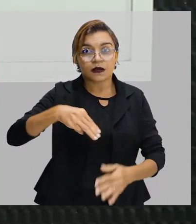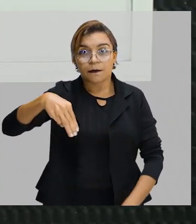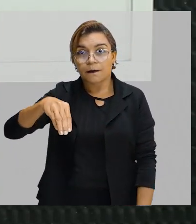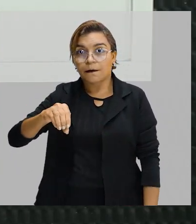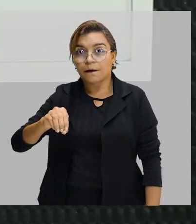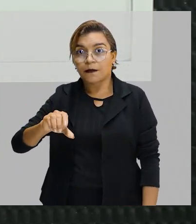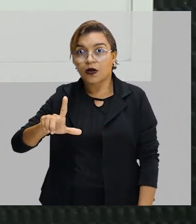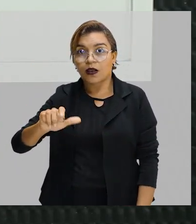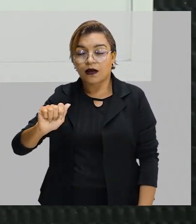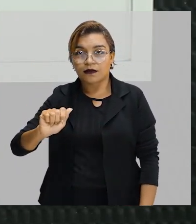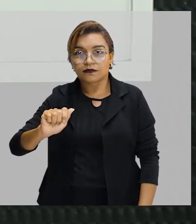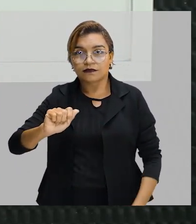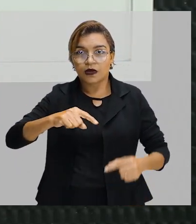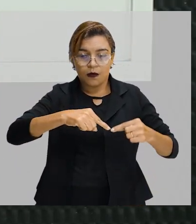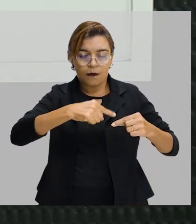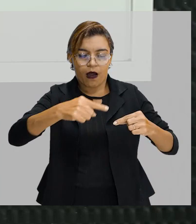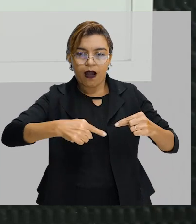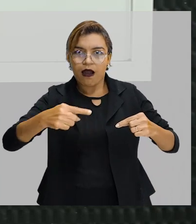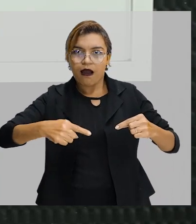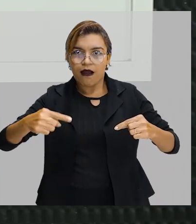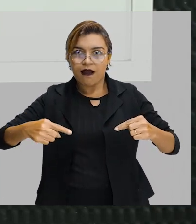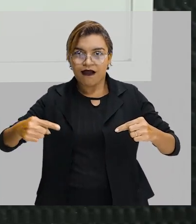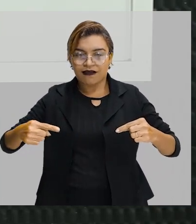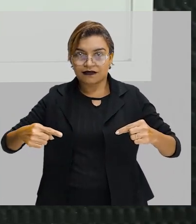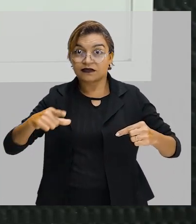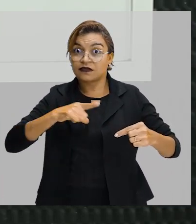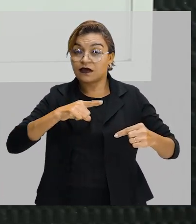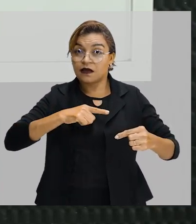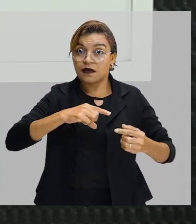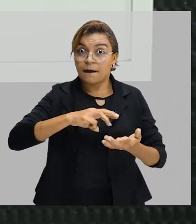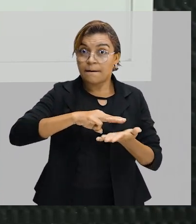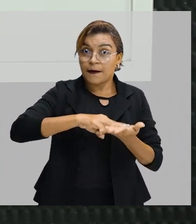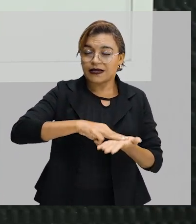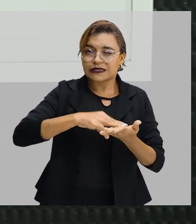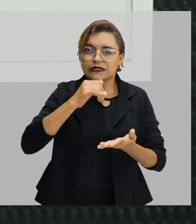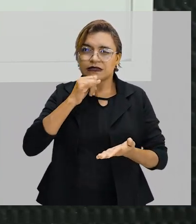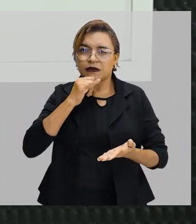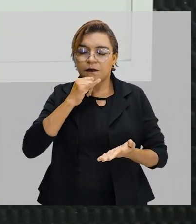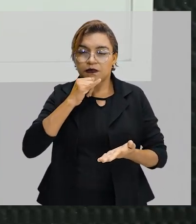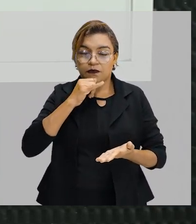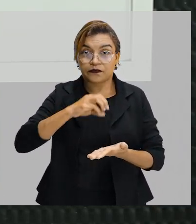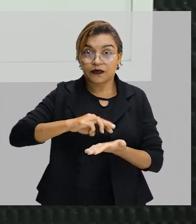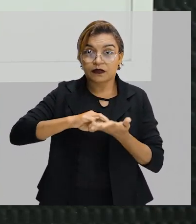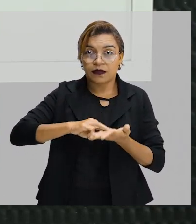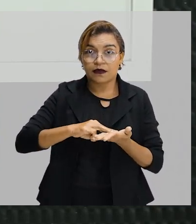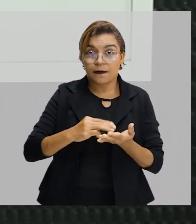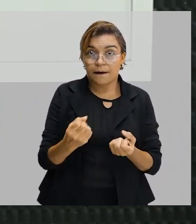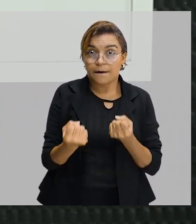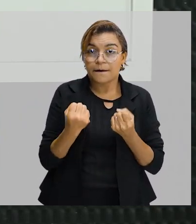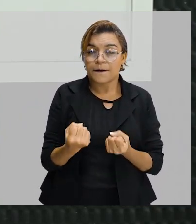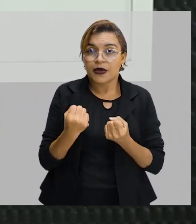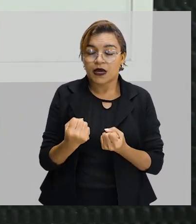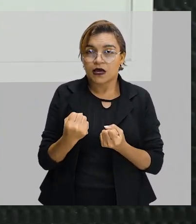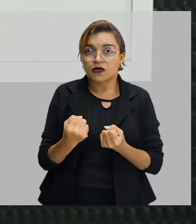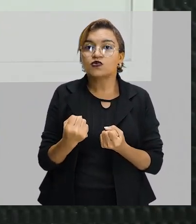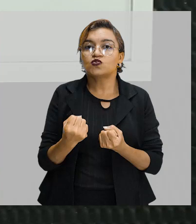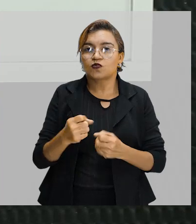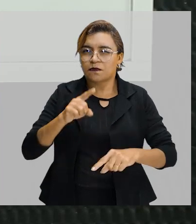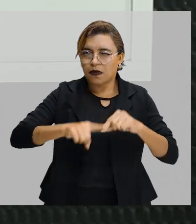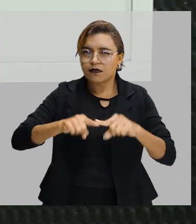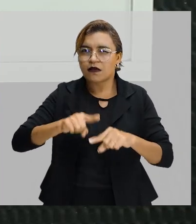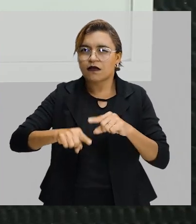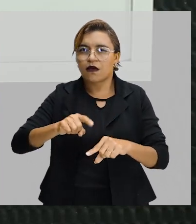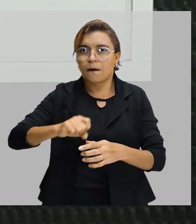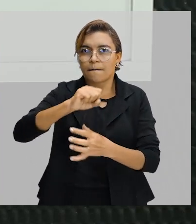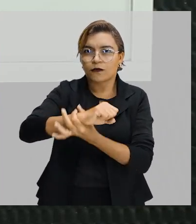mola, tem a massa aqui embaixo, tá certo? E esse movimento periódico causado